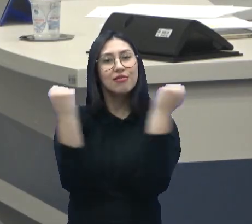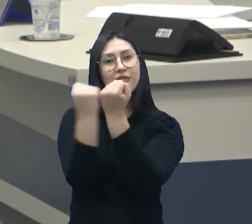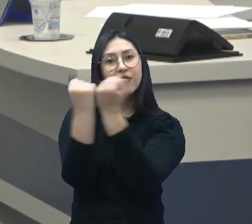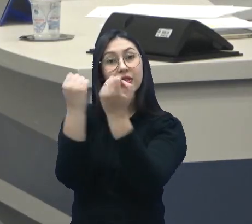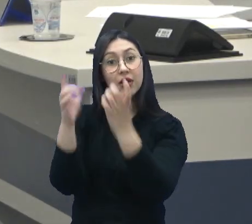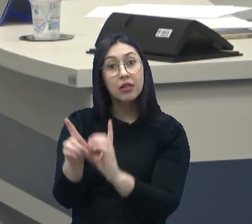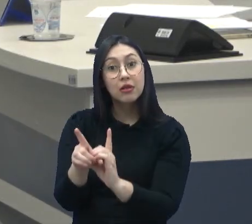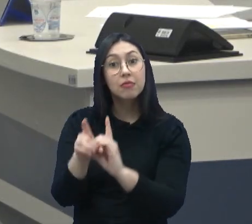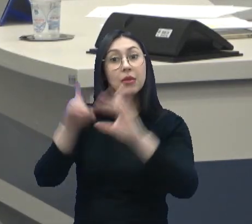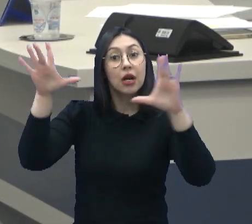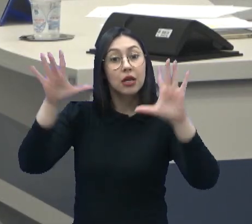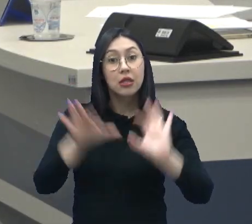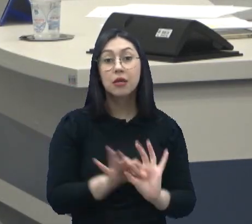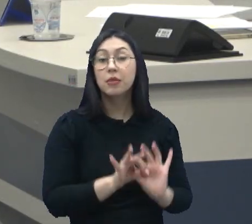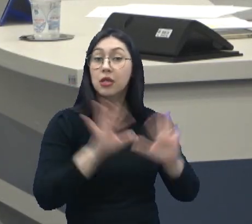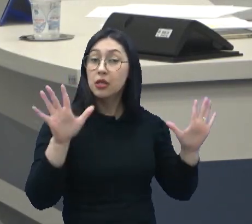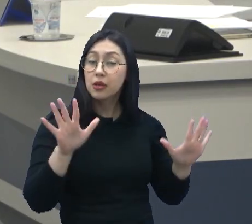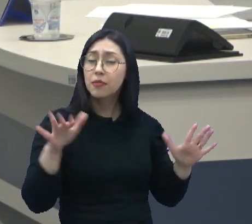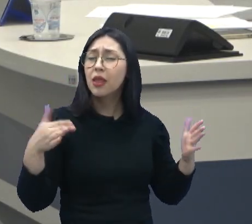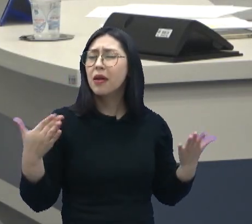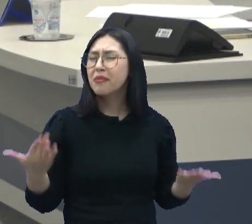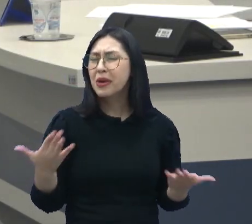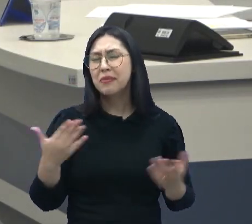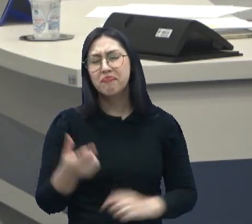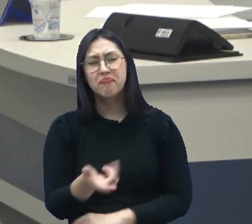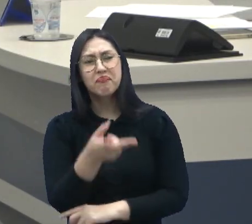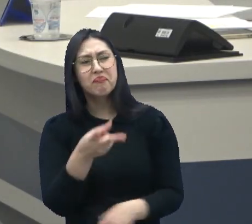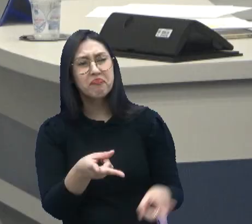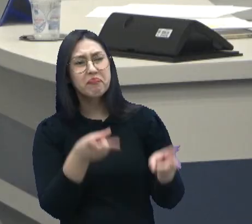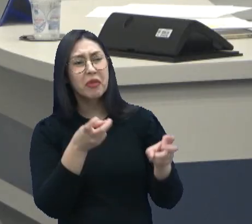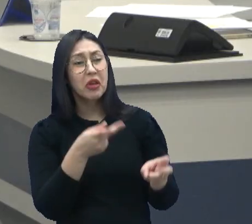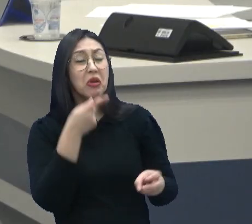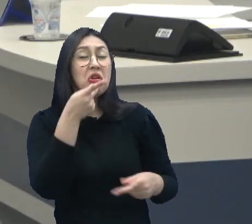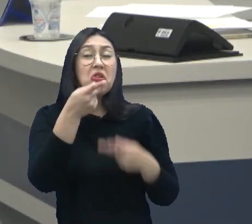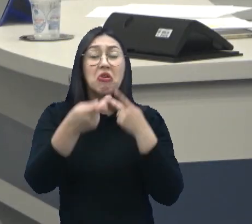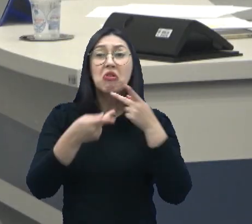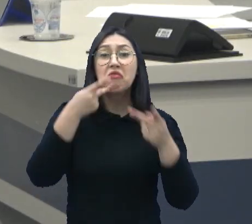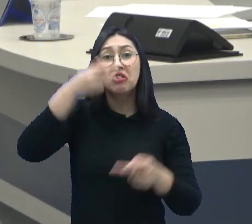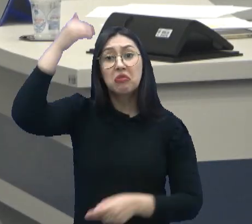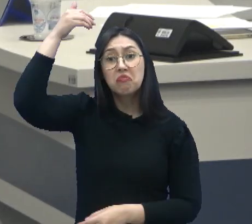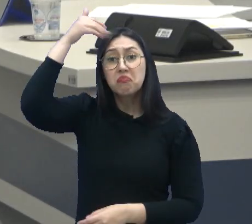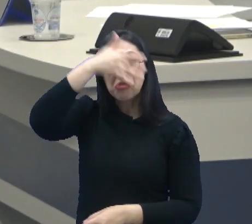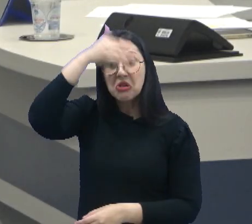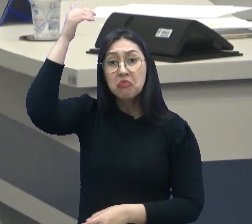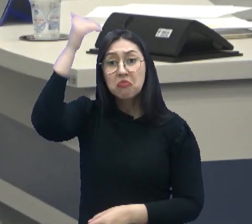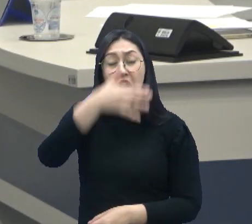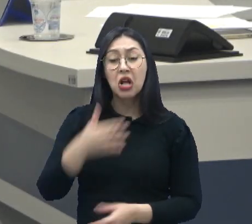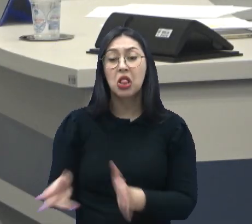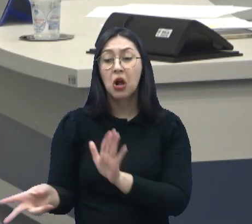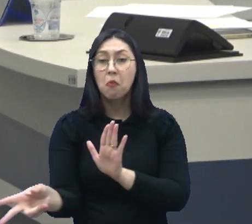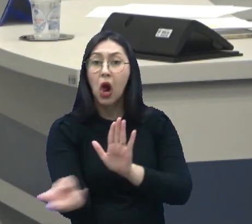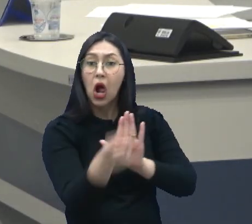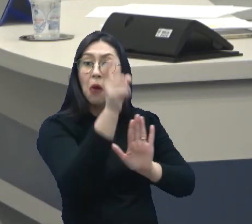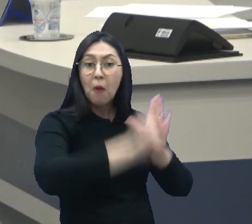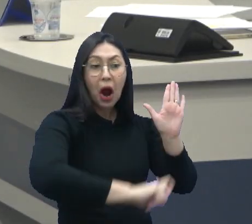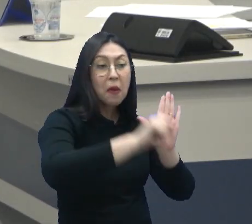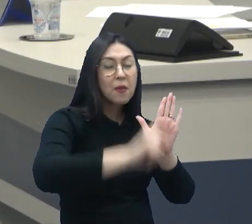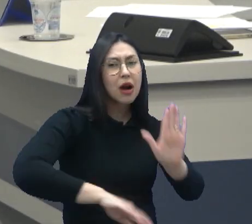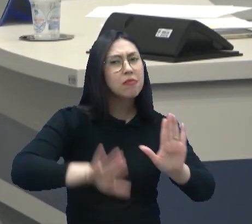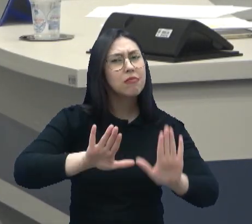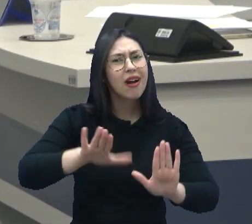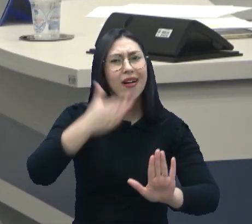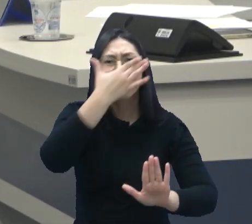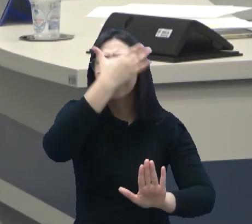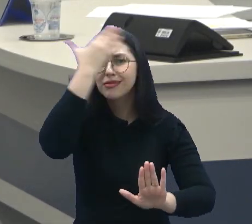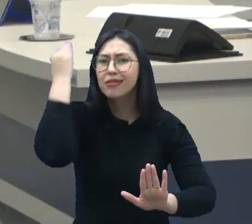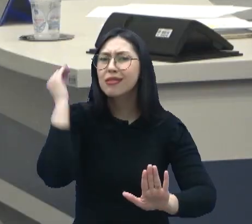da democracia. E é curioso que fala-se muito aqui sobre o presidente americano Donald Trump, sobre as tarifas. Curioso que esquece-se que